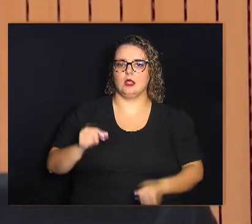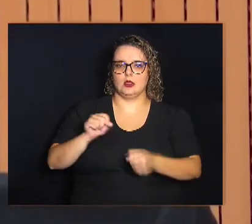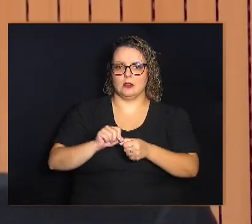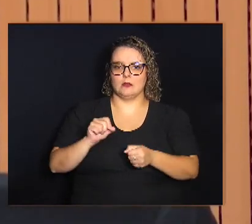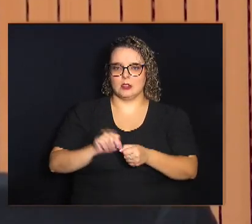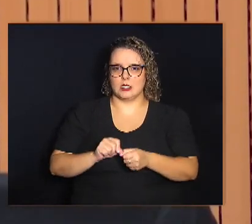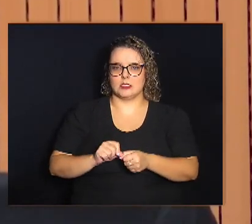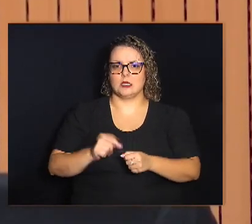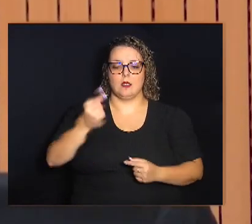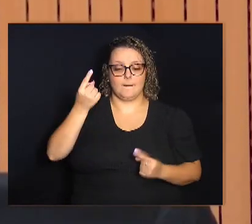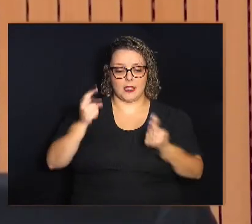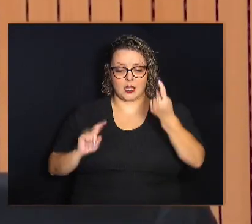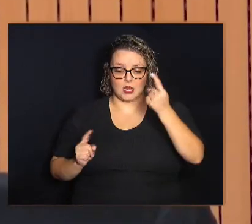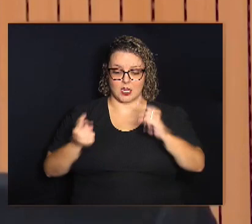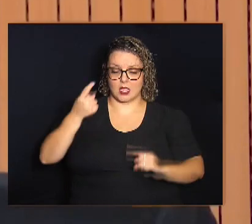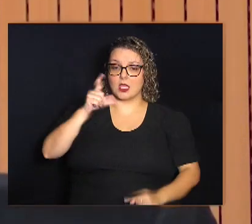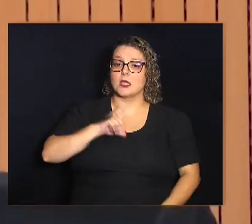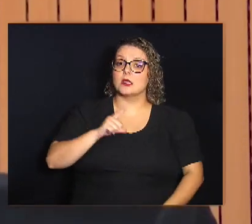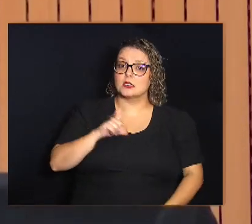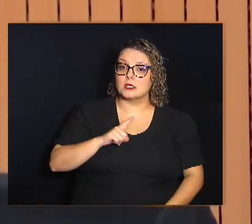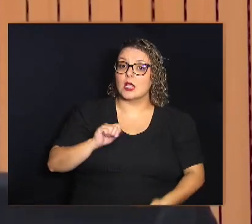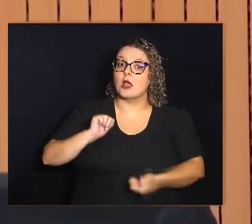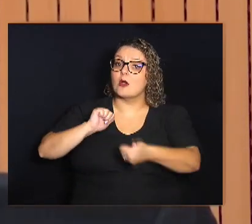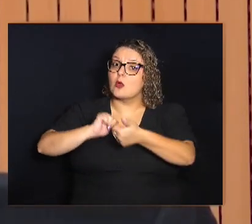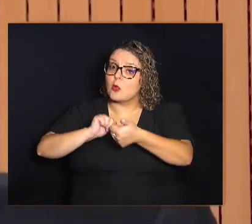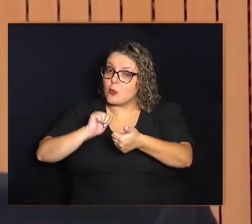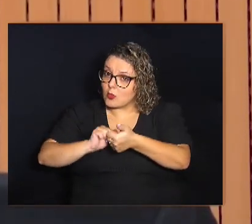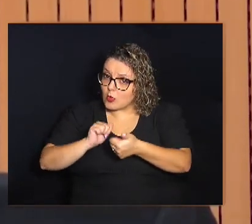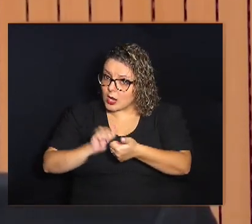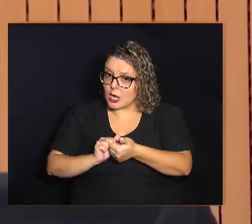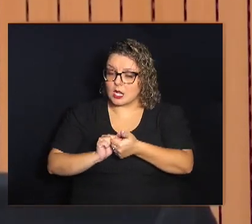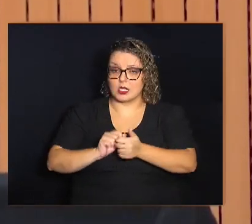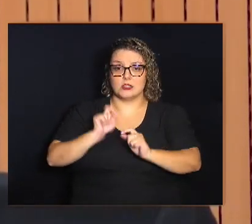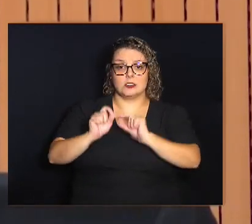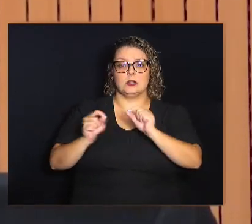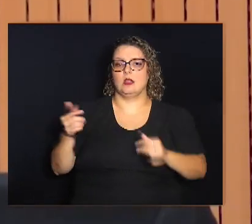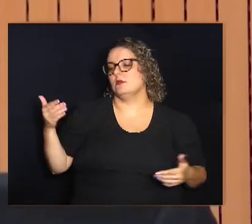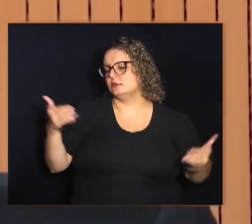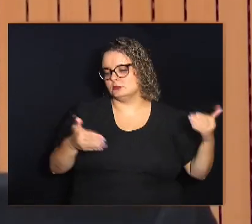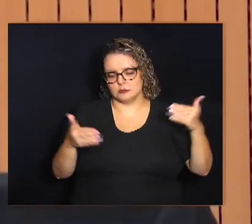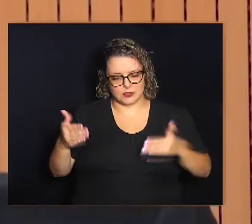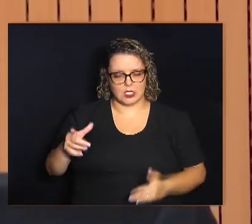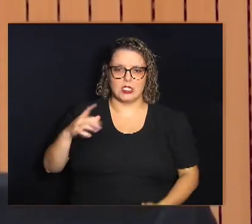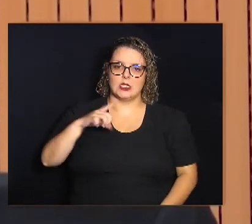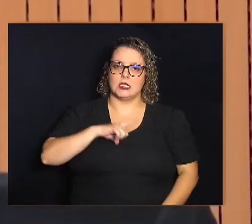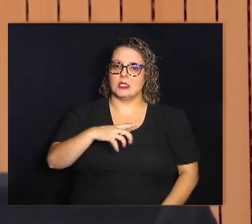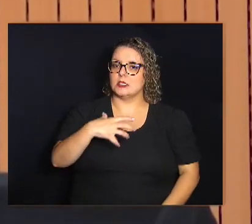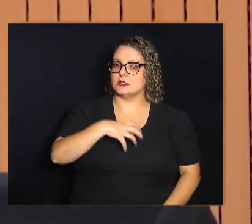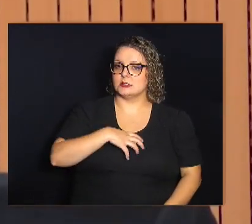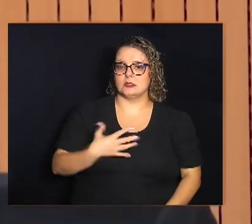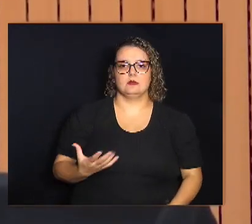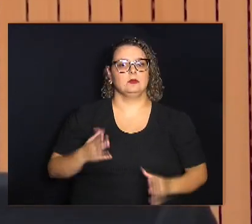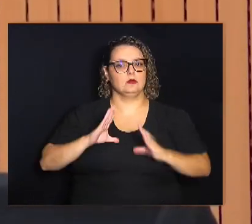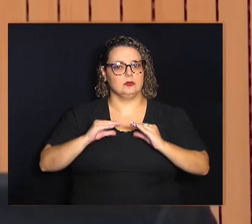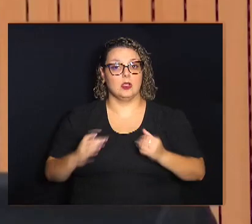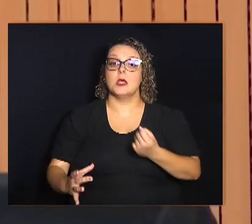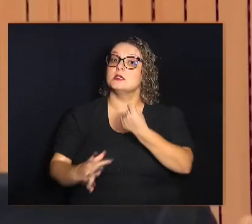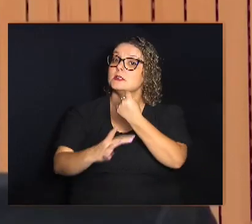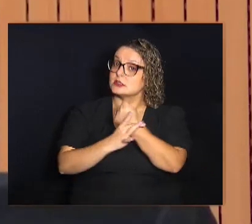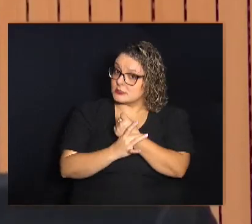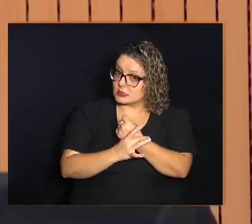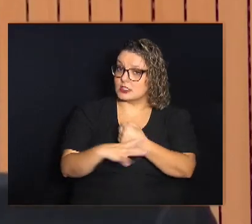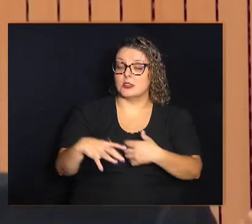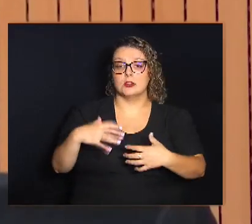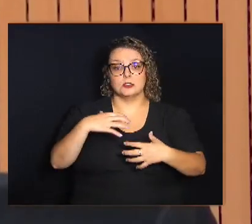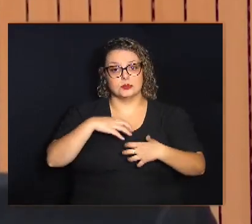esse Carnaval que exista tenha qualidade, que quem for lá se sinta à vontade, se sinta seguro, se